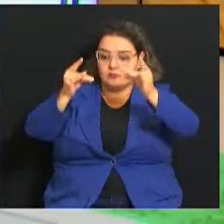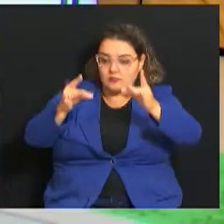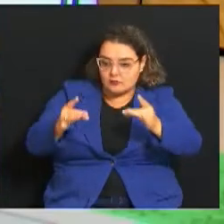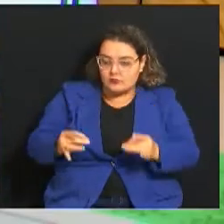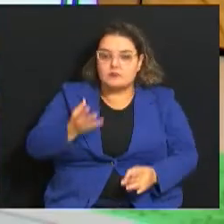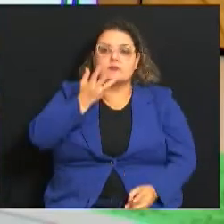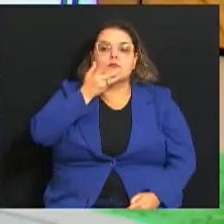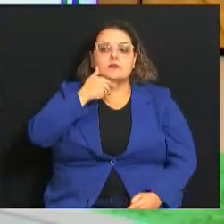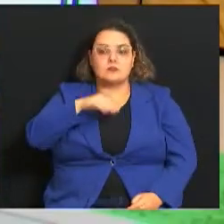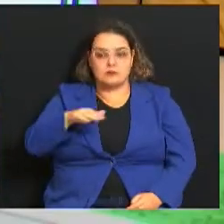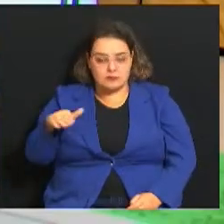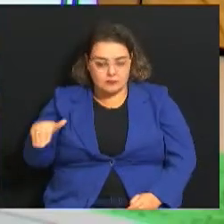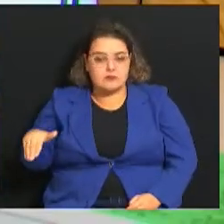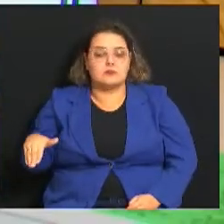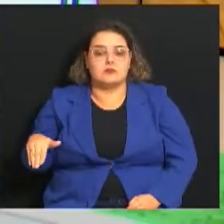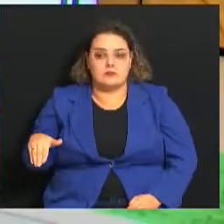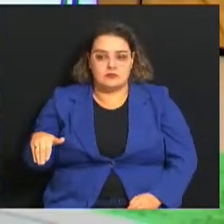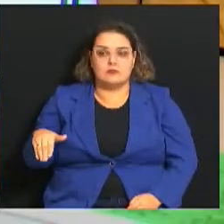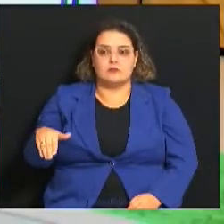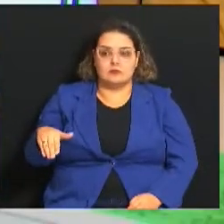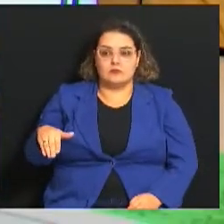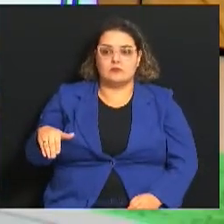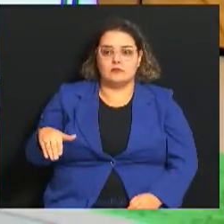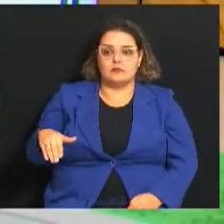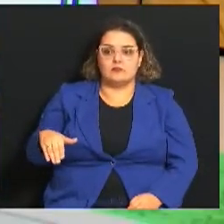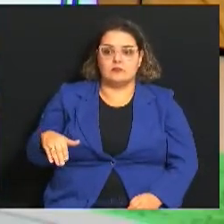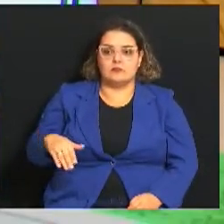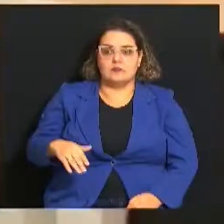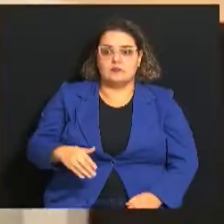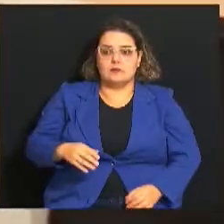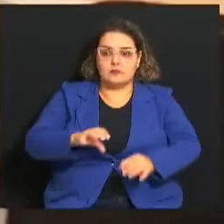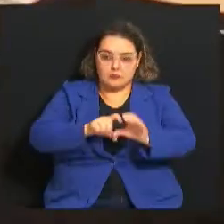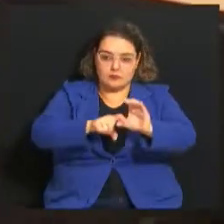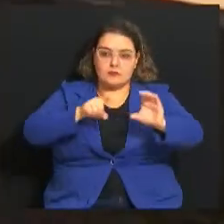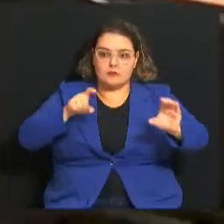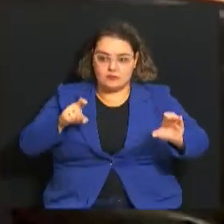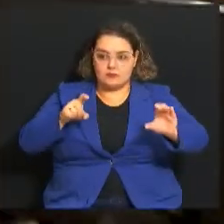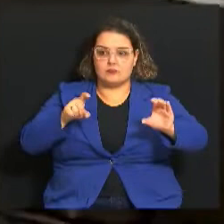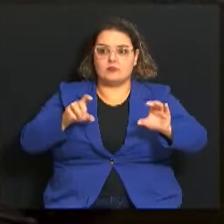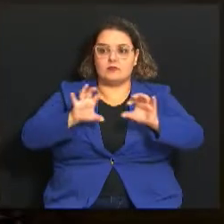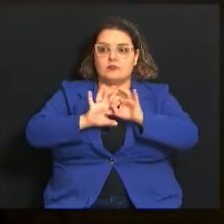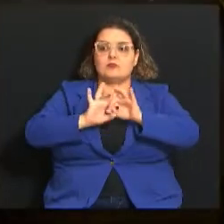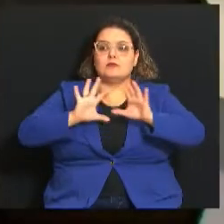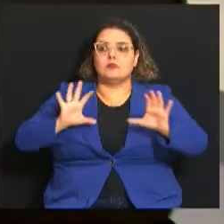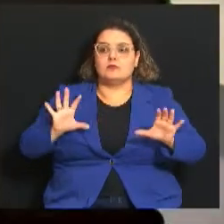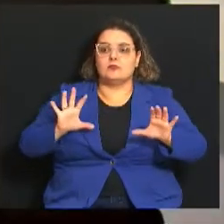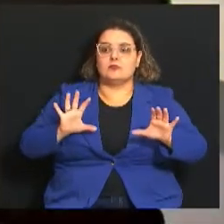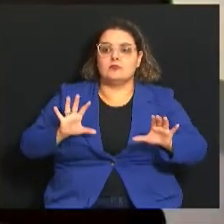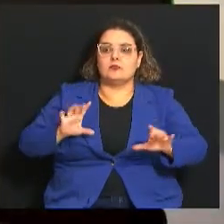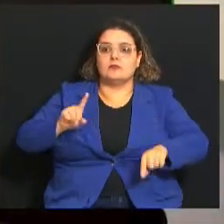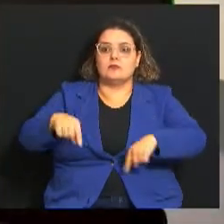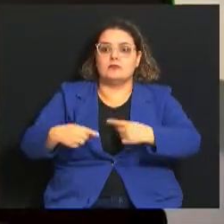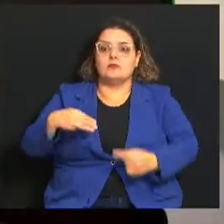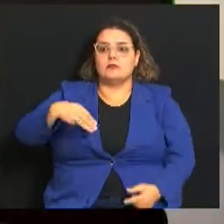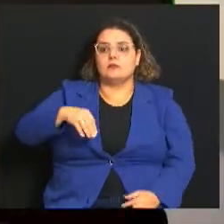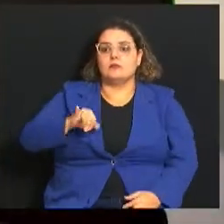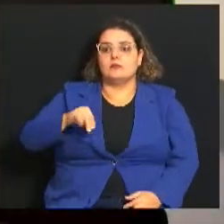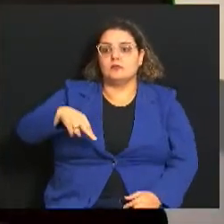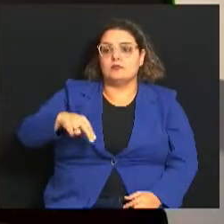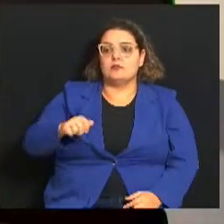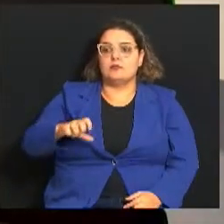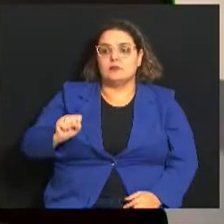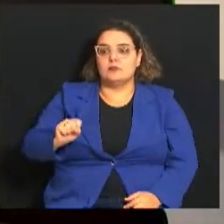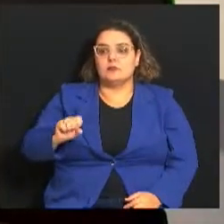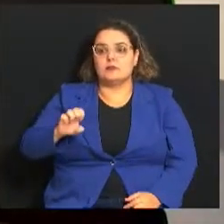né? Então eu creio que a gente gera essa emancipação. Outro programa é o Minas em Tech, que estimula as mulheres